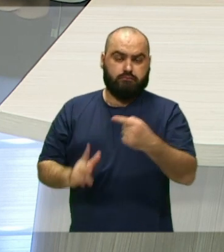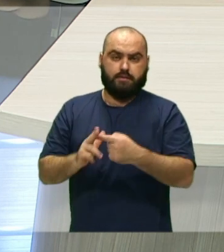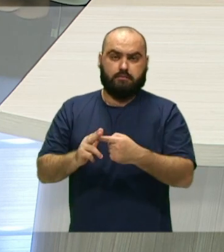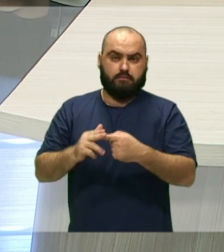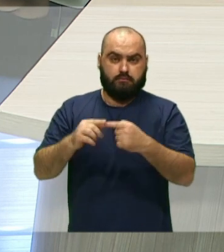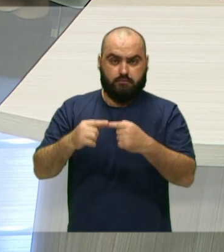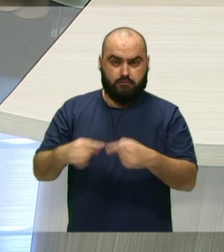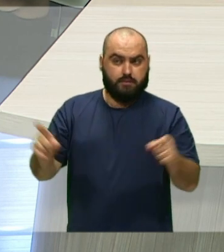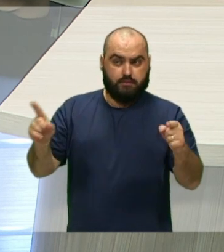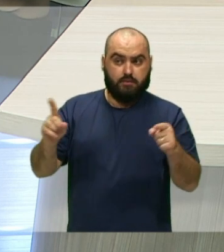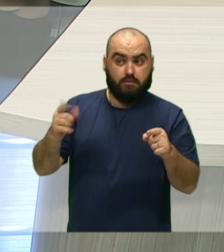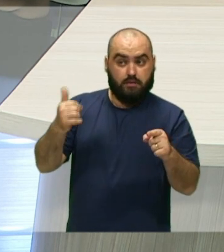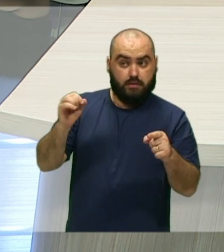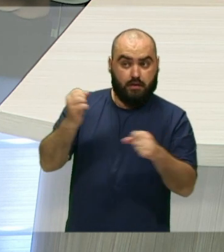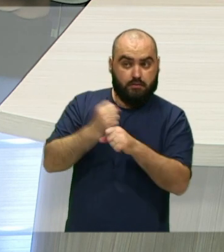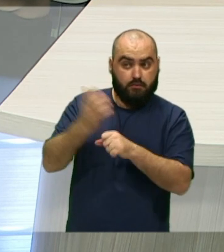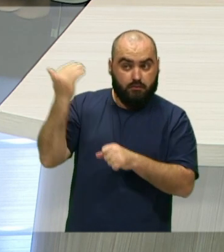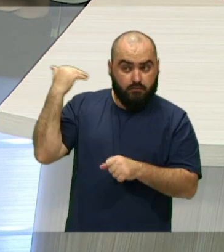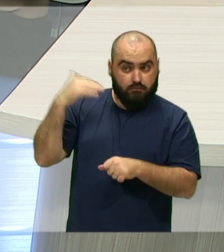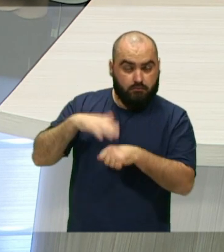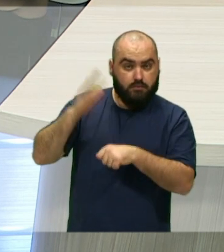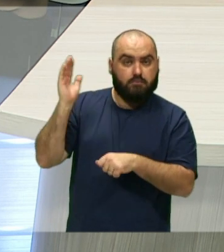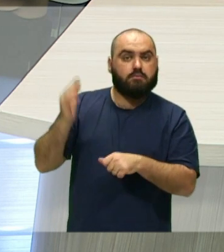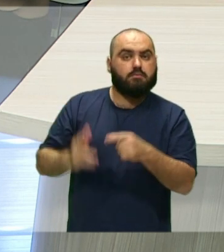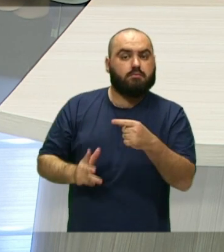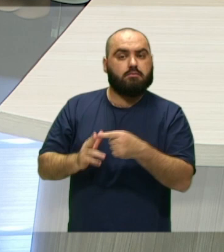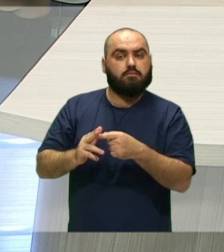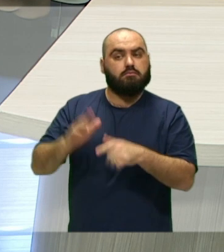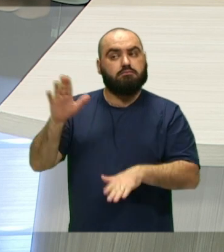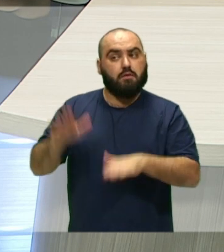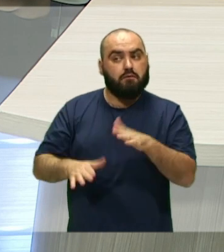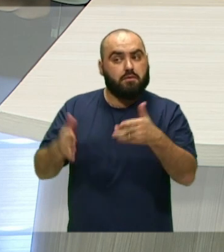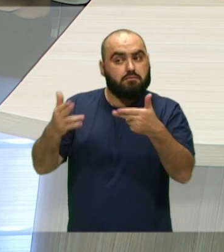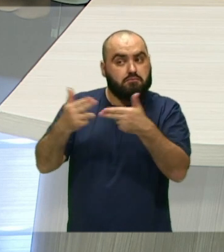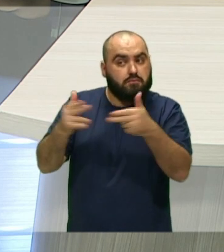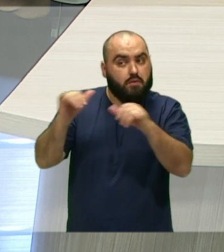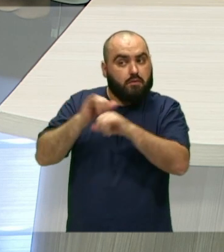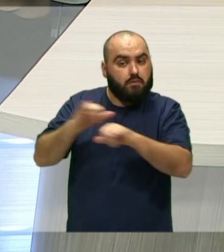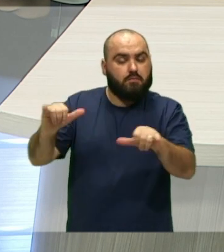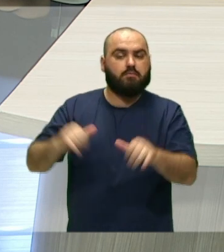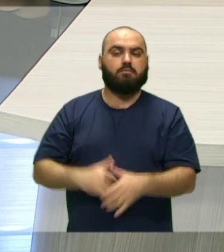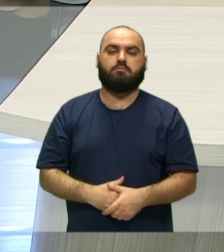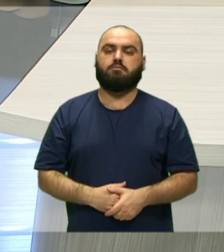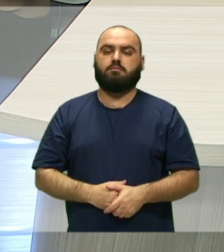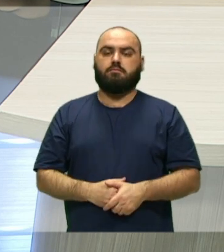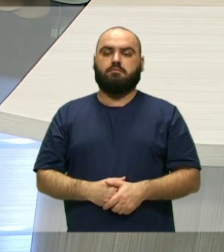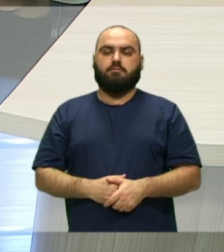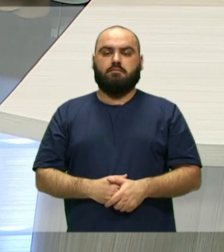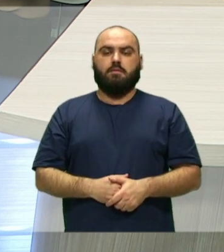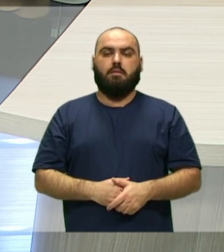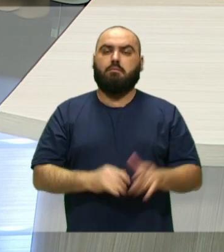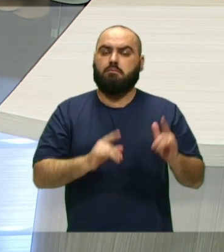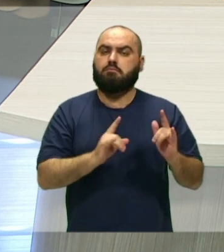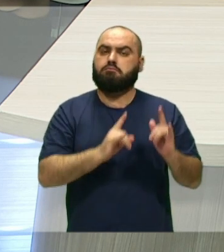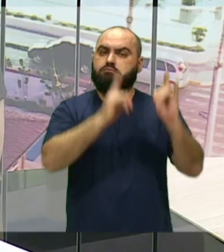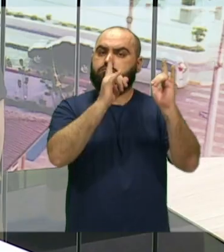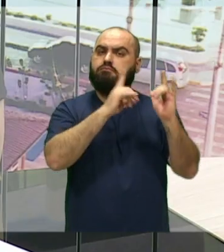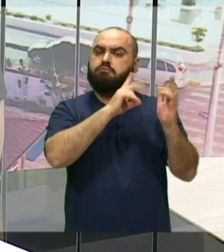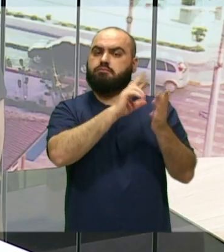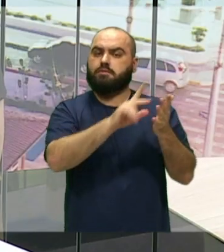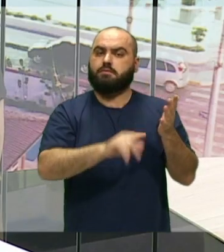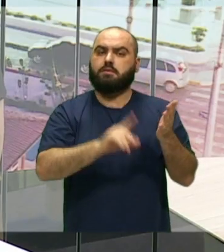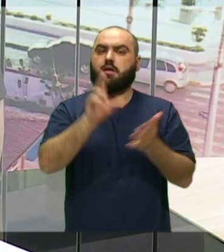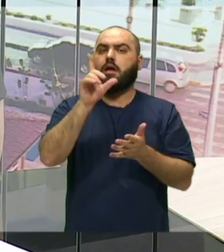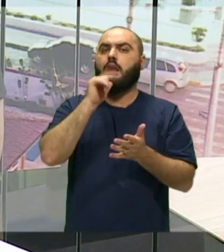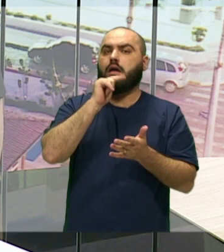10 anos aí eh talvez fosse uma novidade mas e hoje em dia muitos prédios estão fazendo isso que é é captar